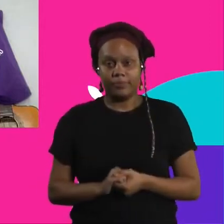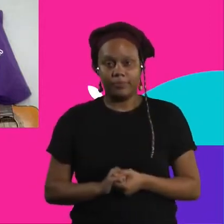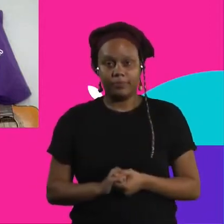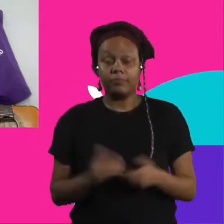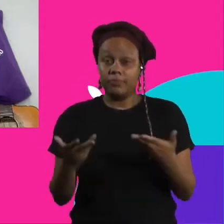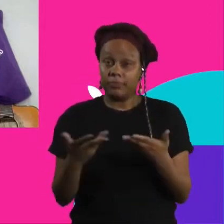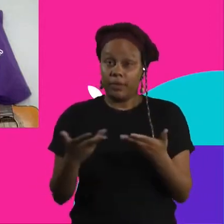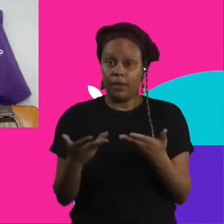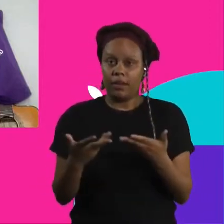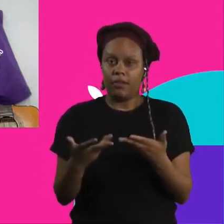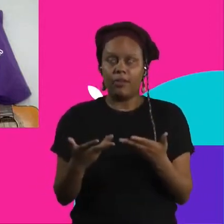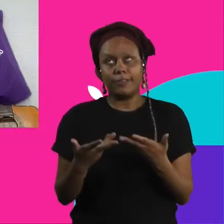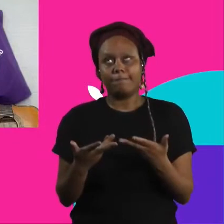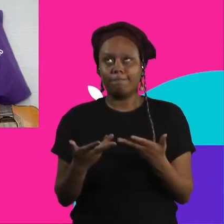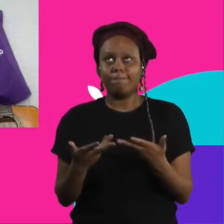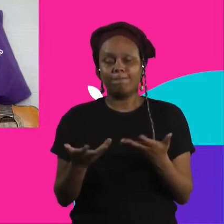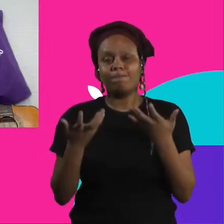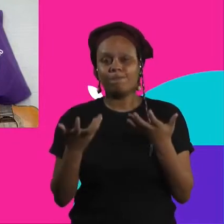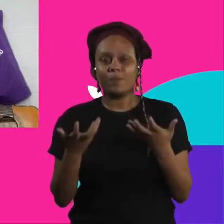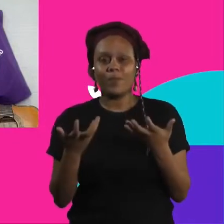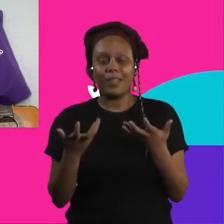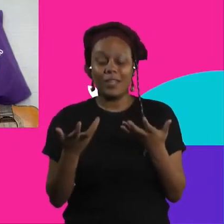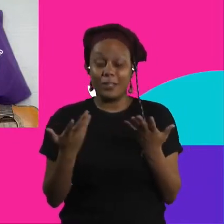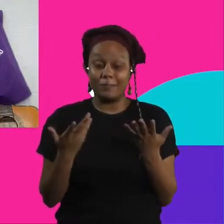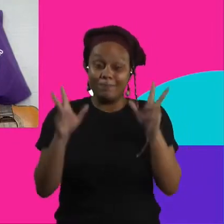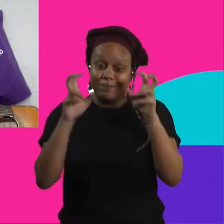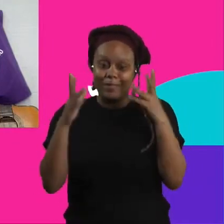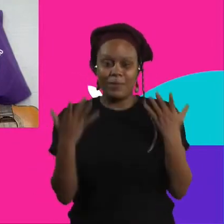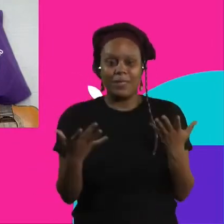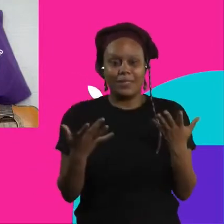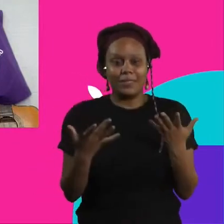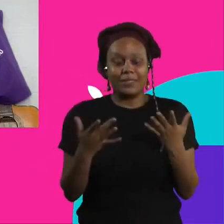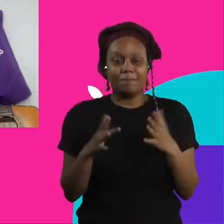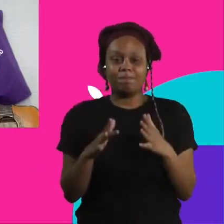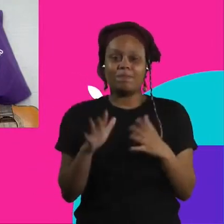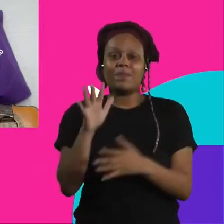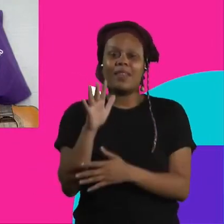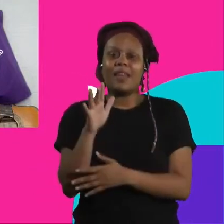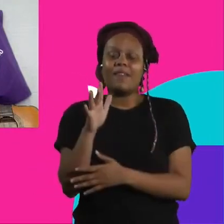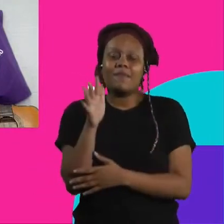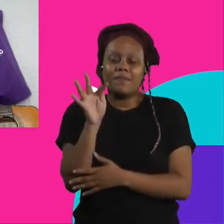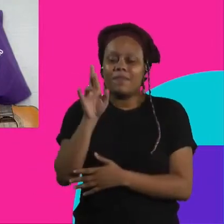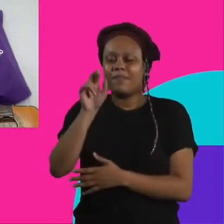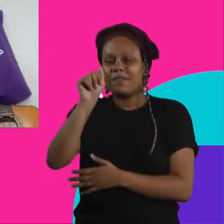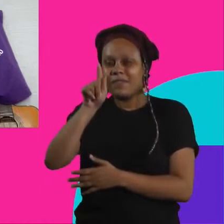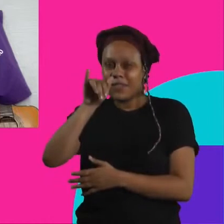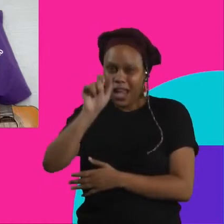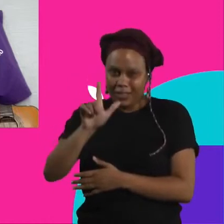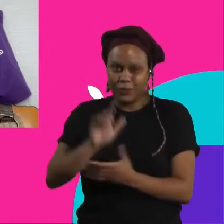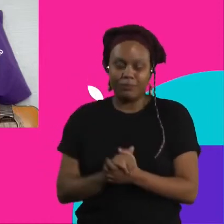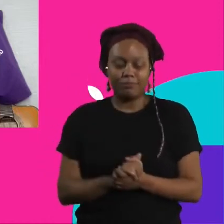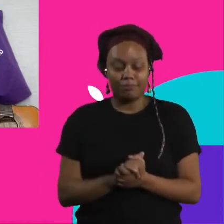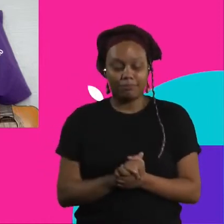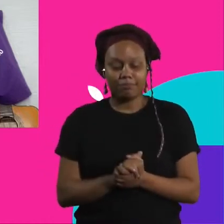gente for, não queria entrar muito meio delicada, mas se as criptomoedas já estão concentradas, né, e